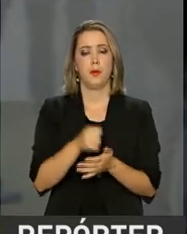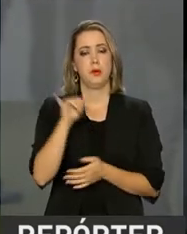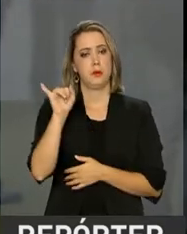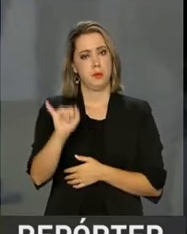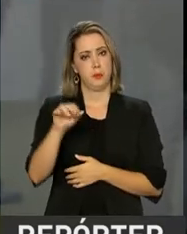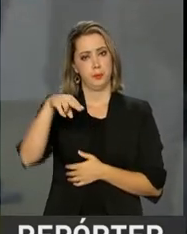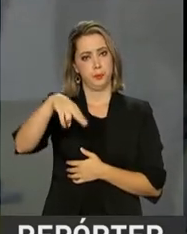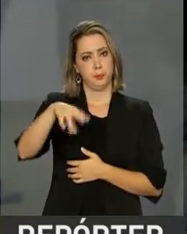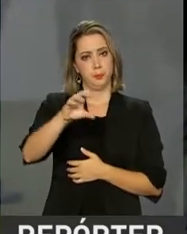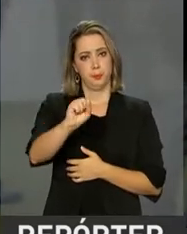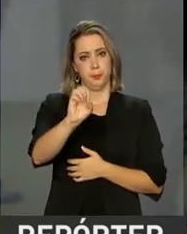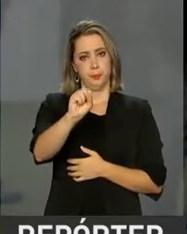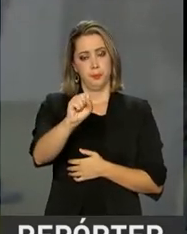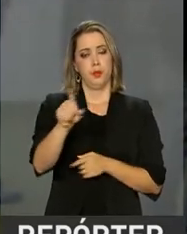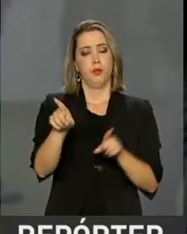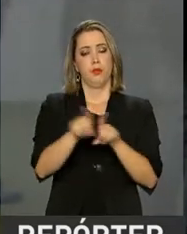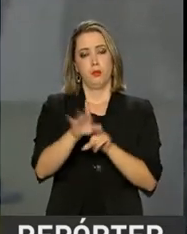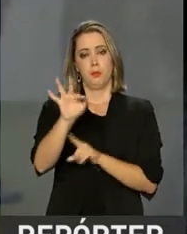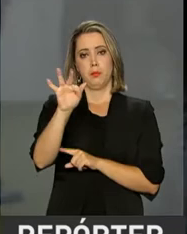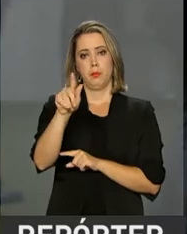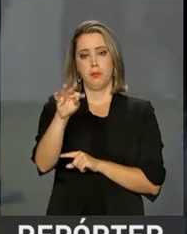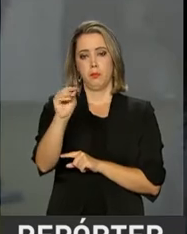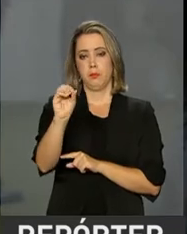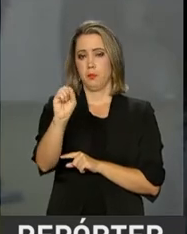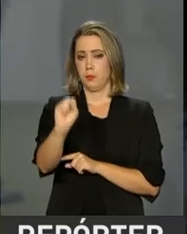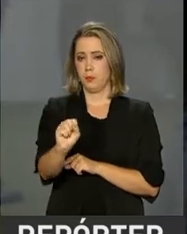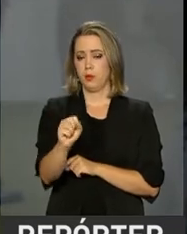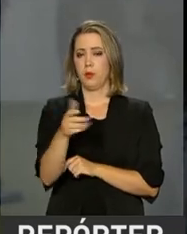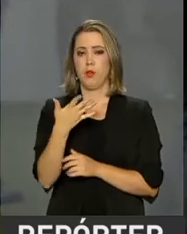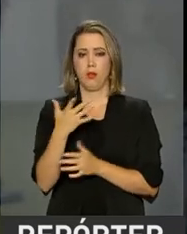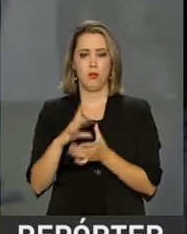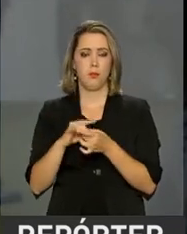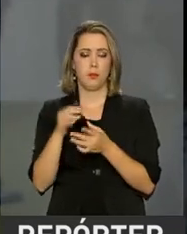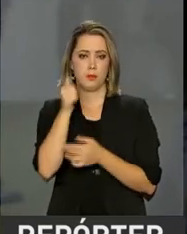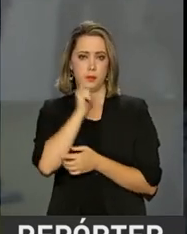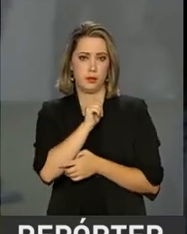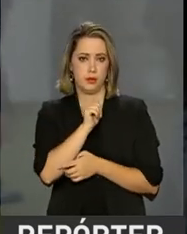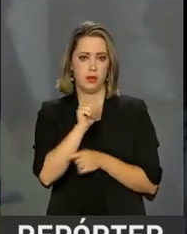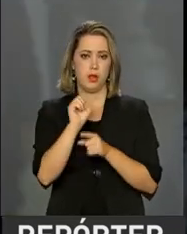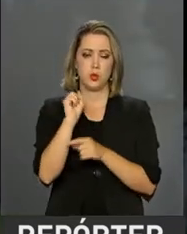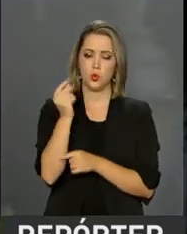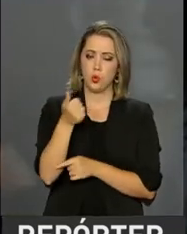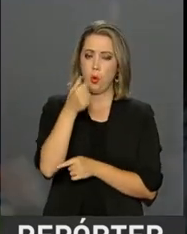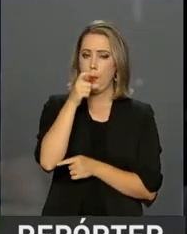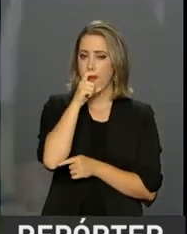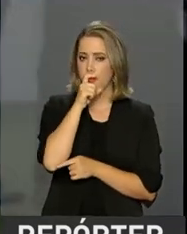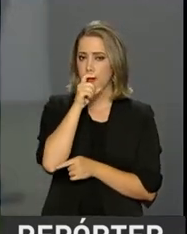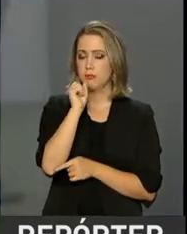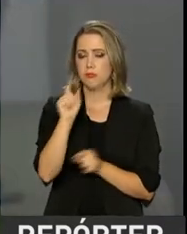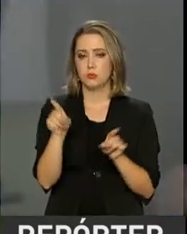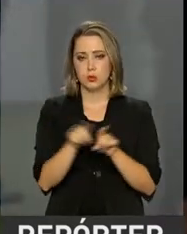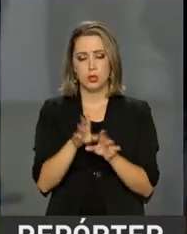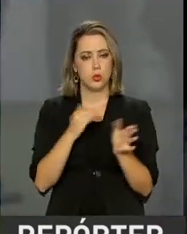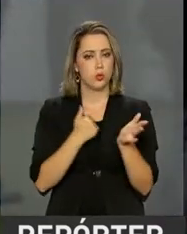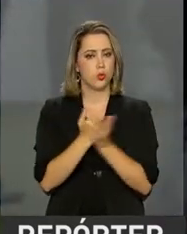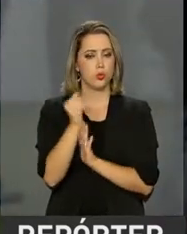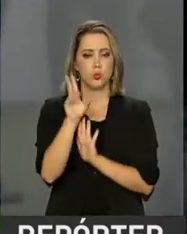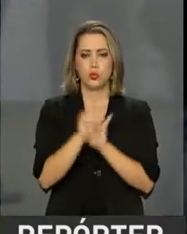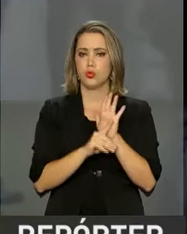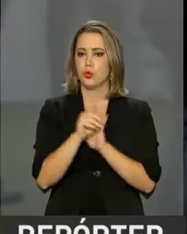ao fundo de garantia do tempo de serviço licença maternidade e licença paternidade todos esses direitos